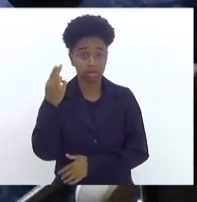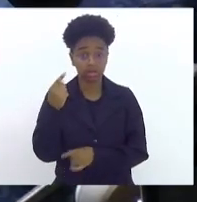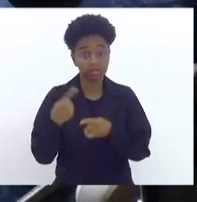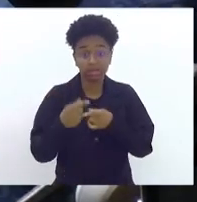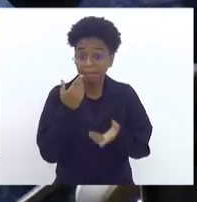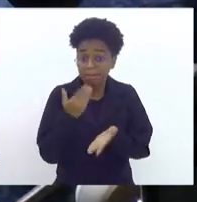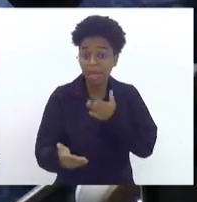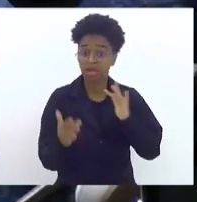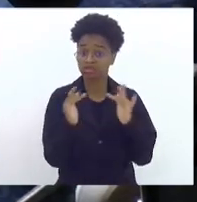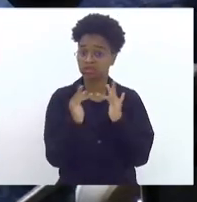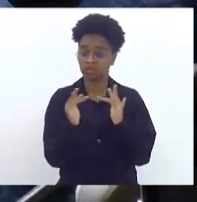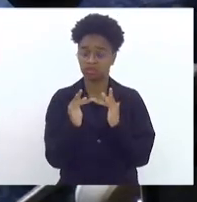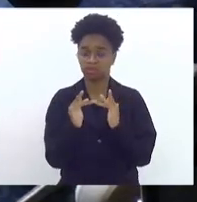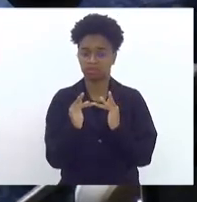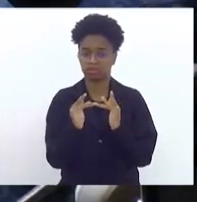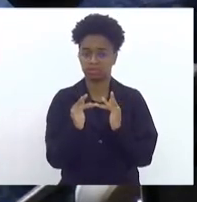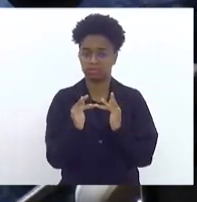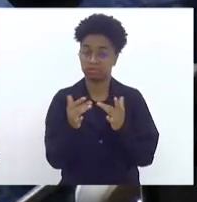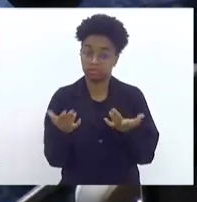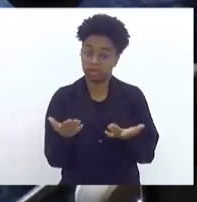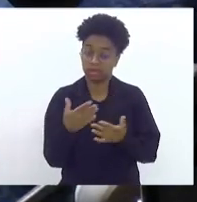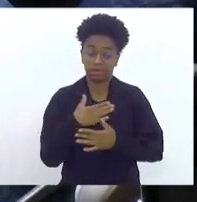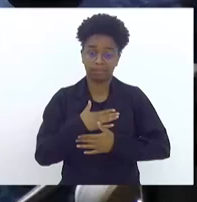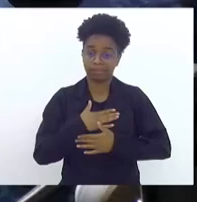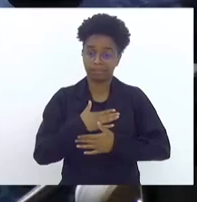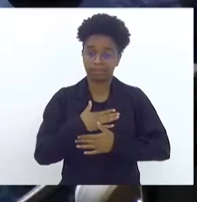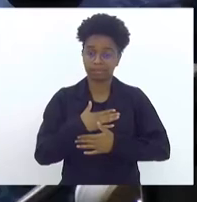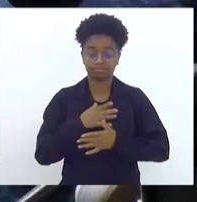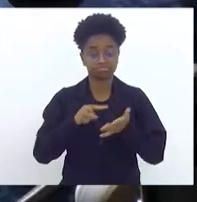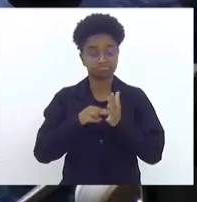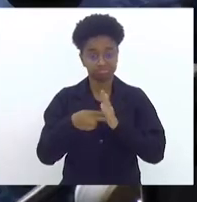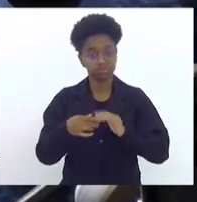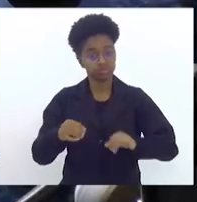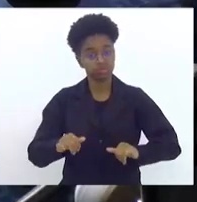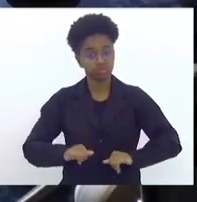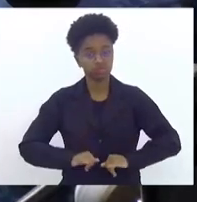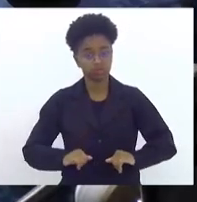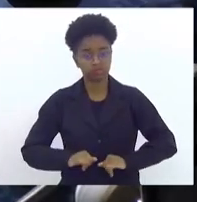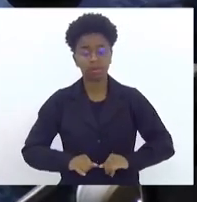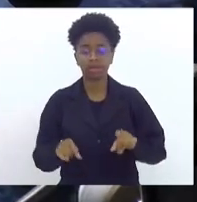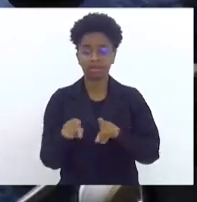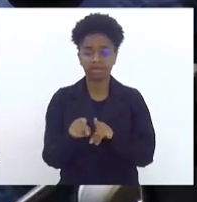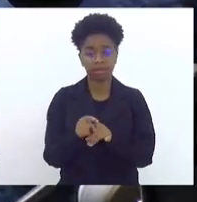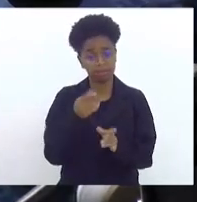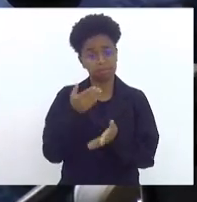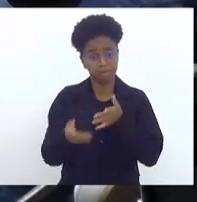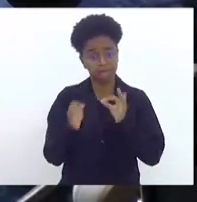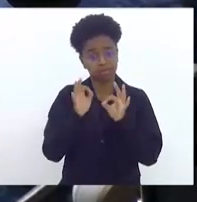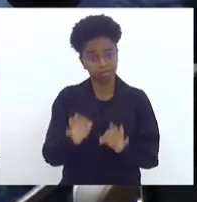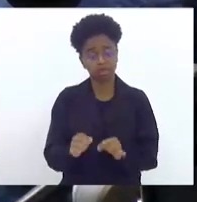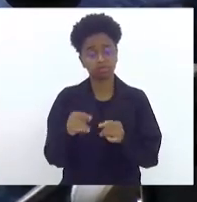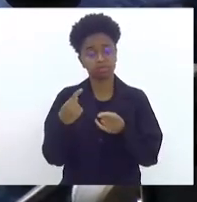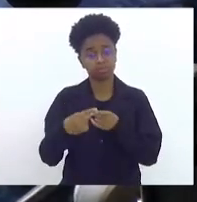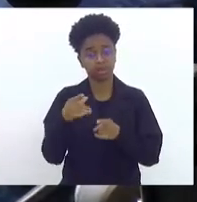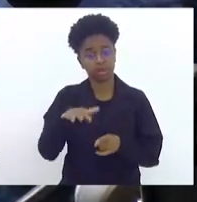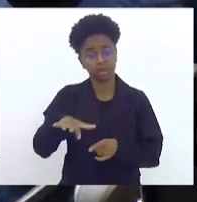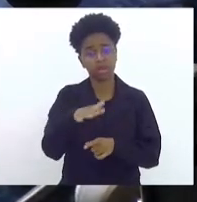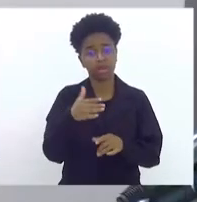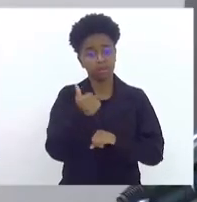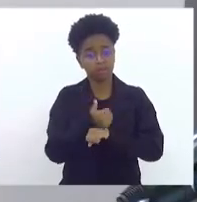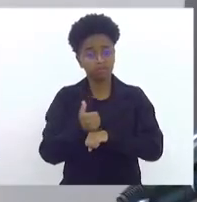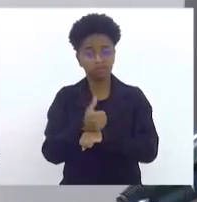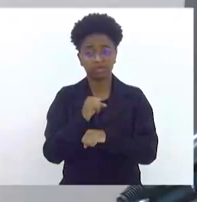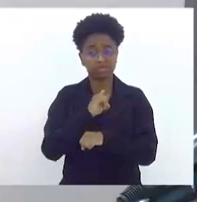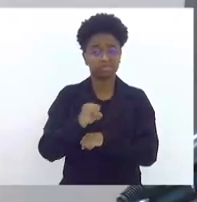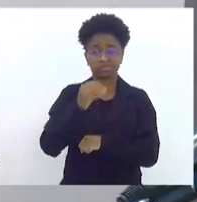para mim isso é um um sofrimento que eu vou ter e realmente uma perda em termos profissionais de abrir